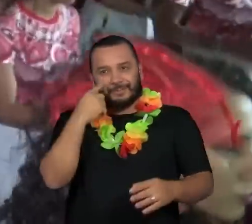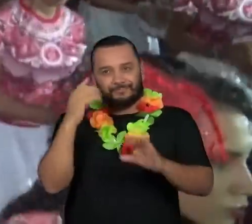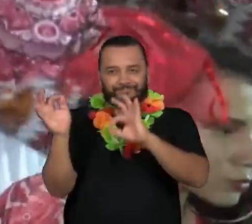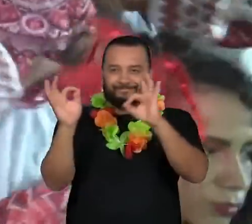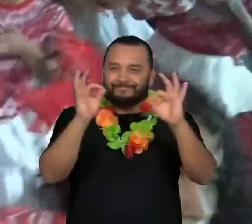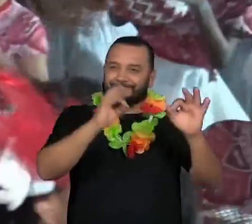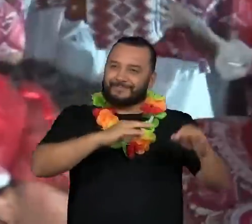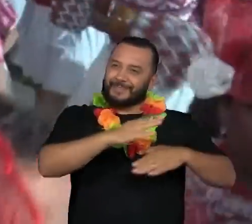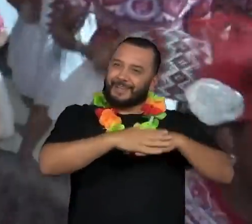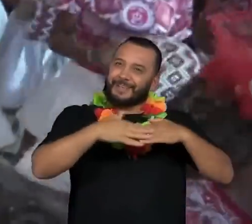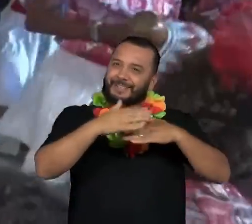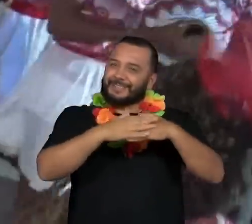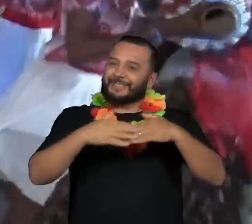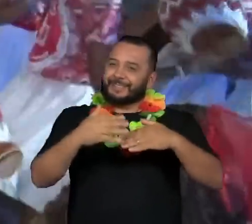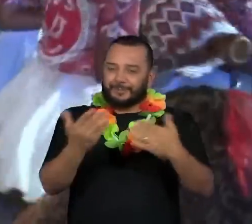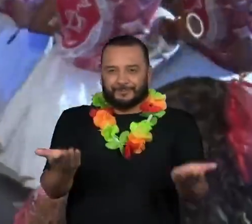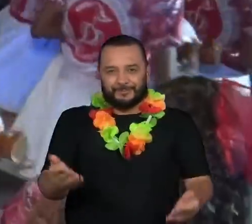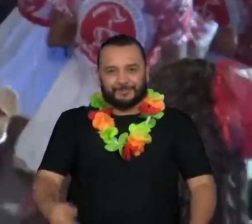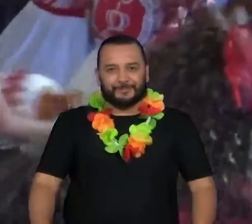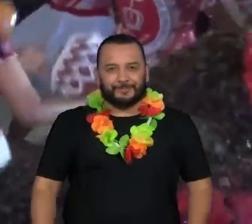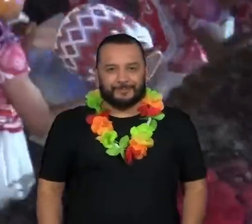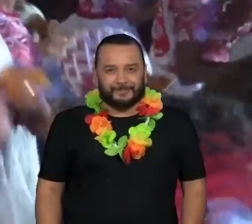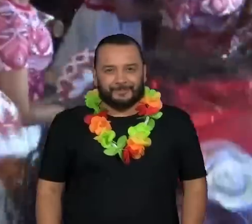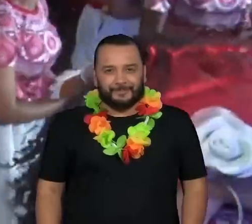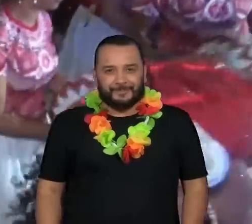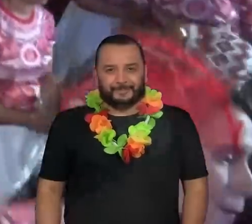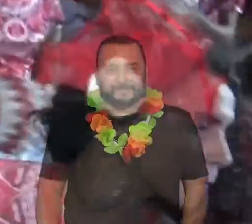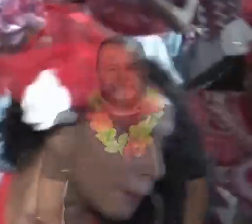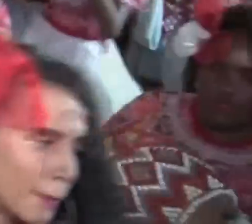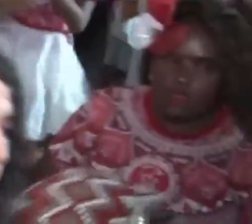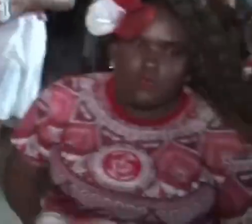porque foi um espaço difícil de conquistar.